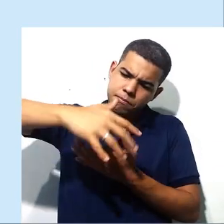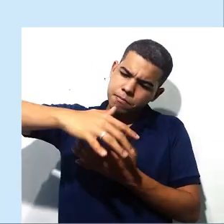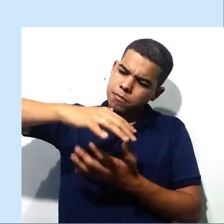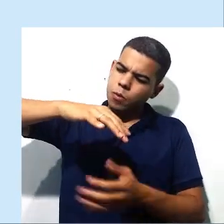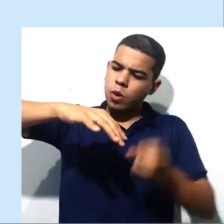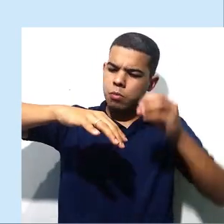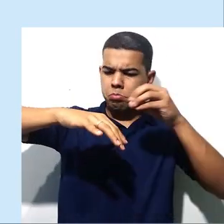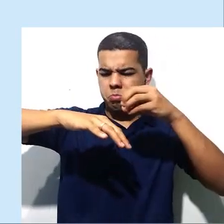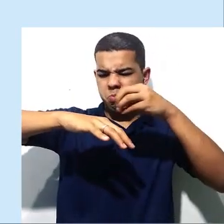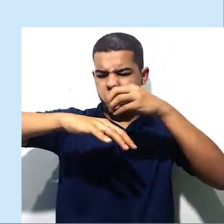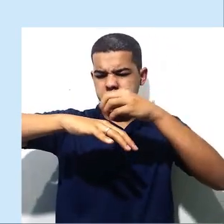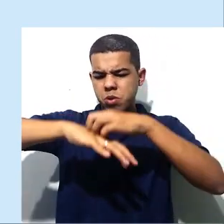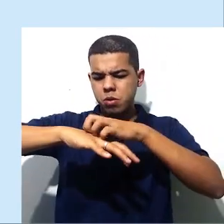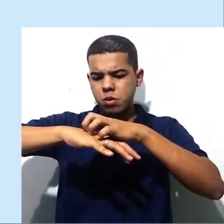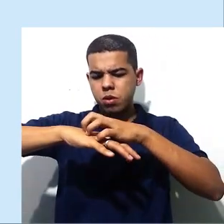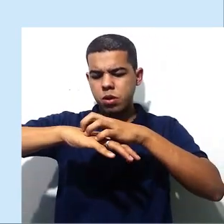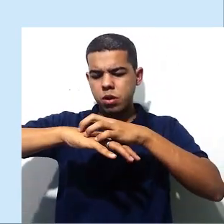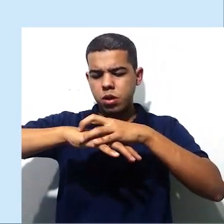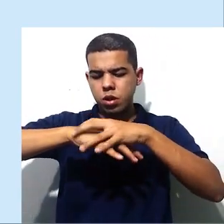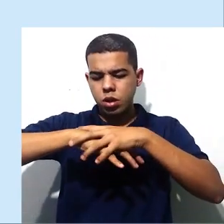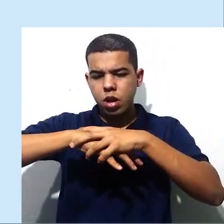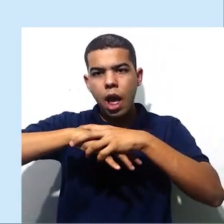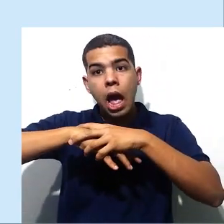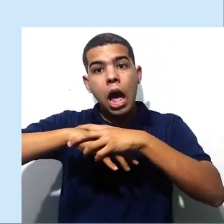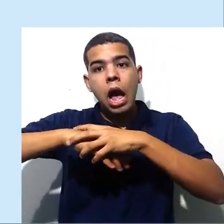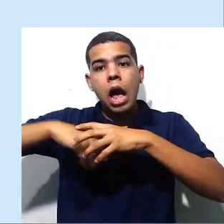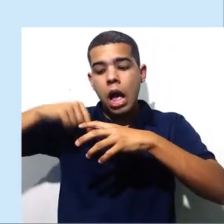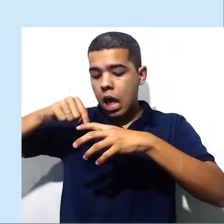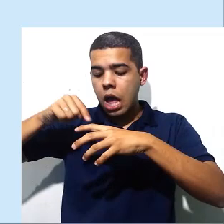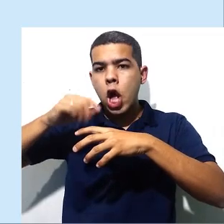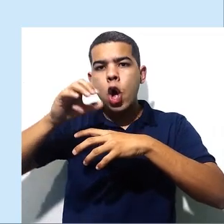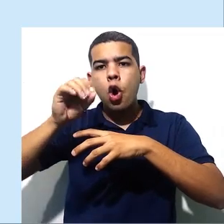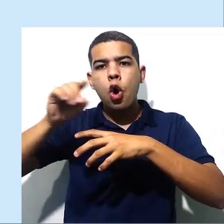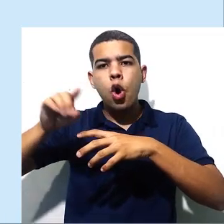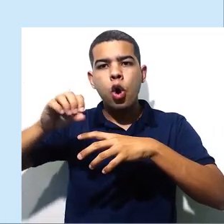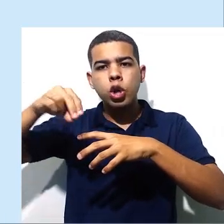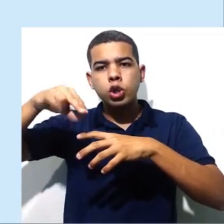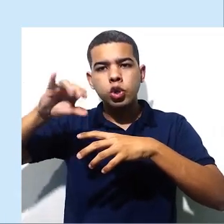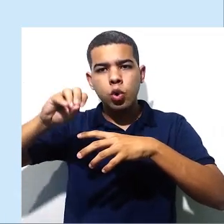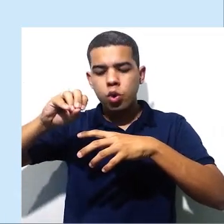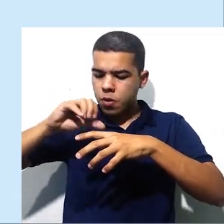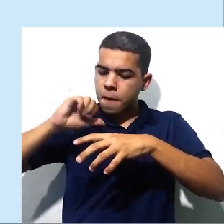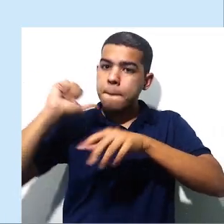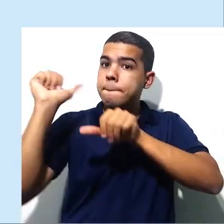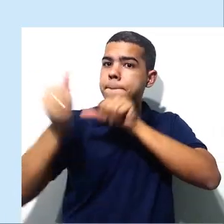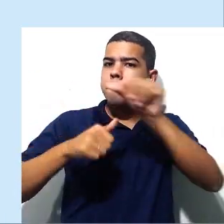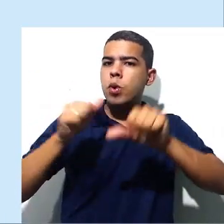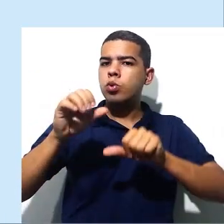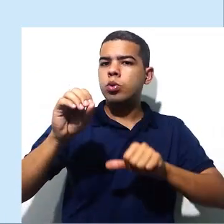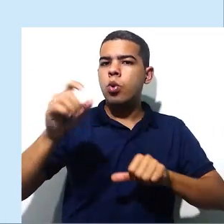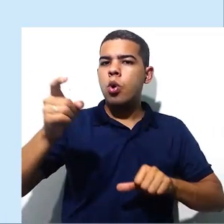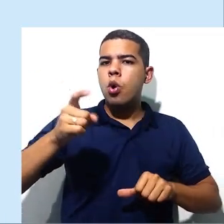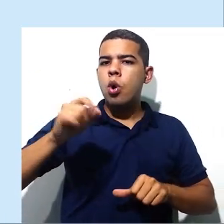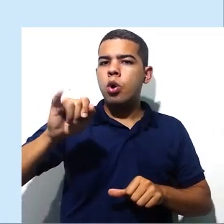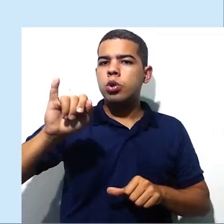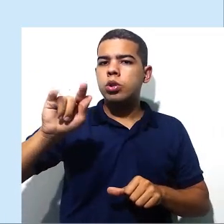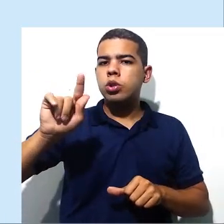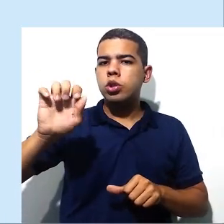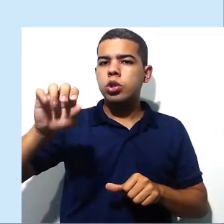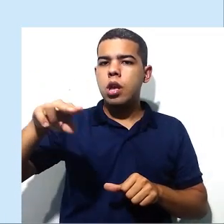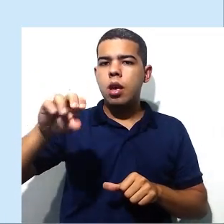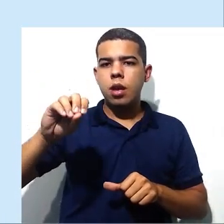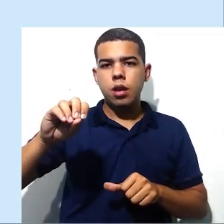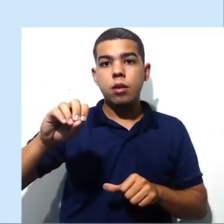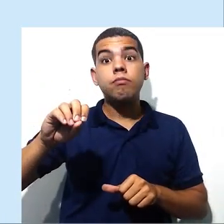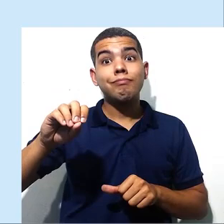ozônio, ele transforma a molécula de ozônio numa molécula de oxigênio. a camada de ozônio ela protege a gente